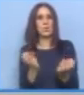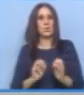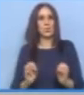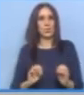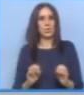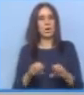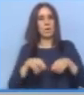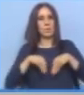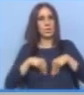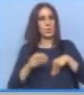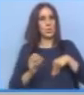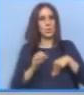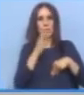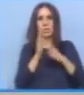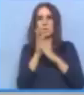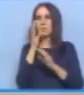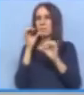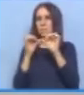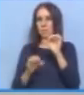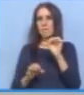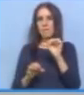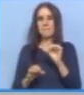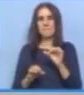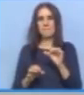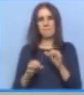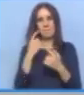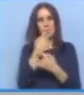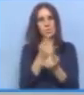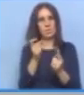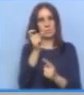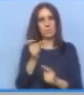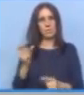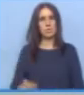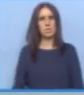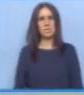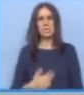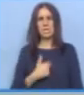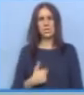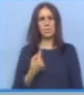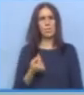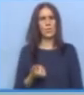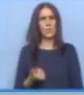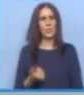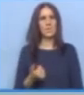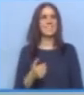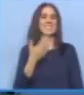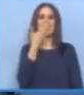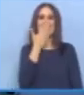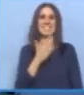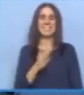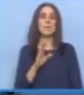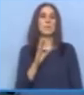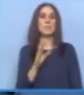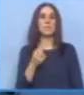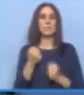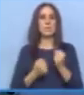a acolherem a palavra de Deus anunciada pelos seus parece que é pouco cristão, assim. Pois parece. Mas há aqui um